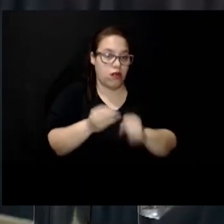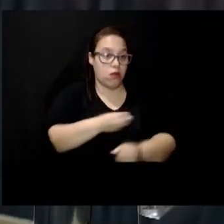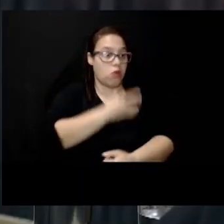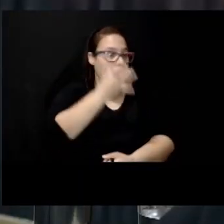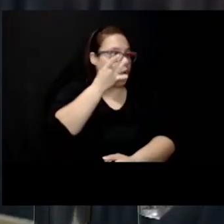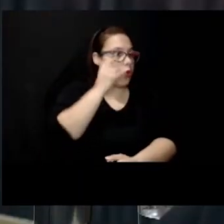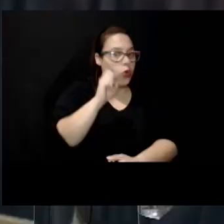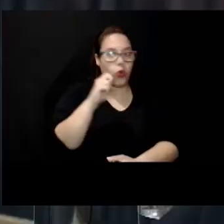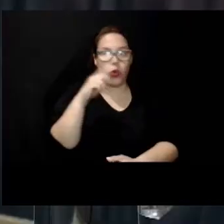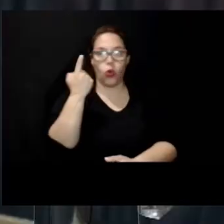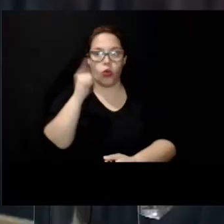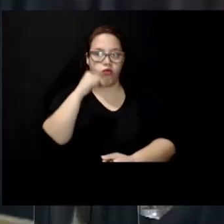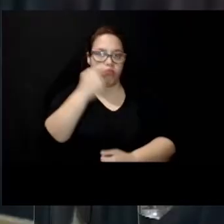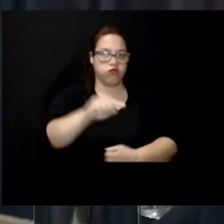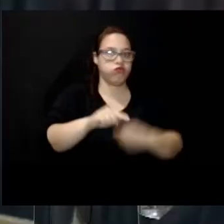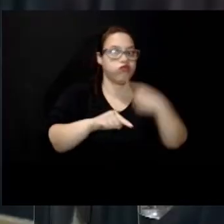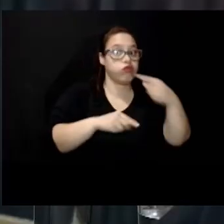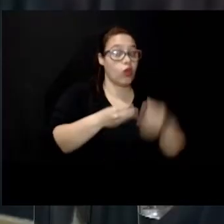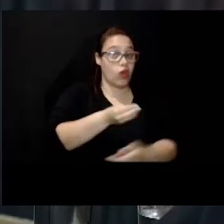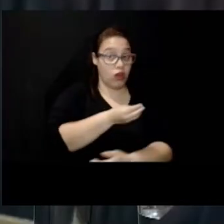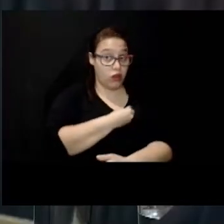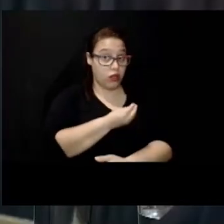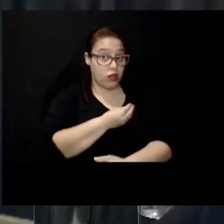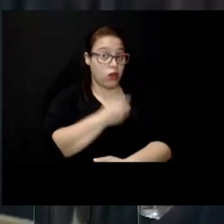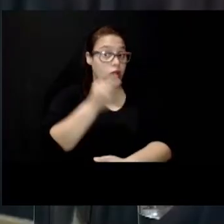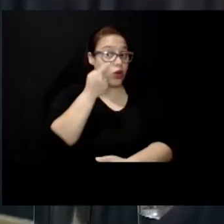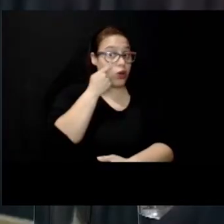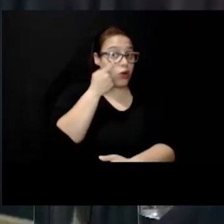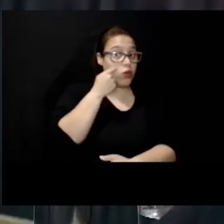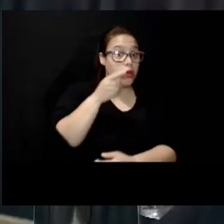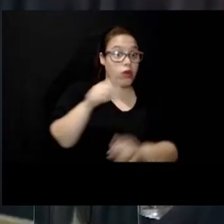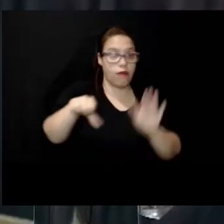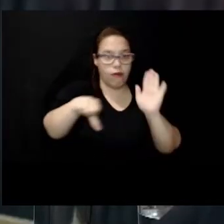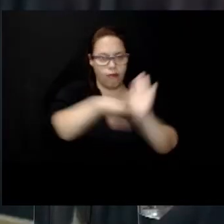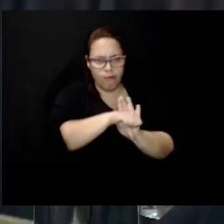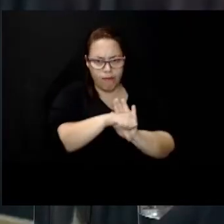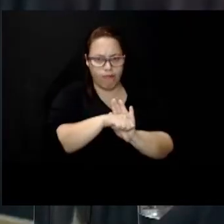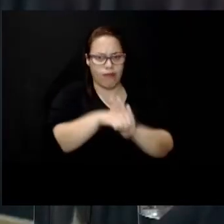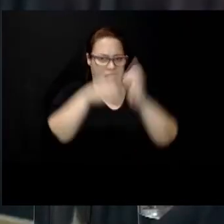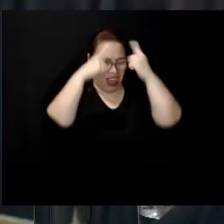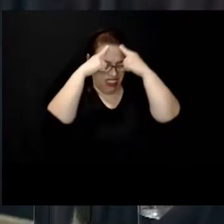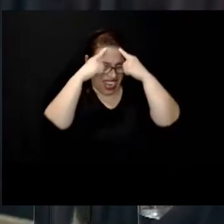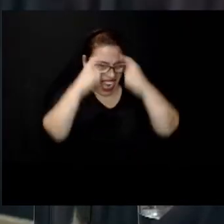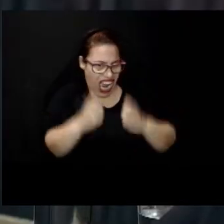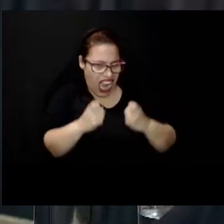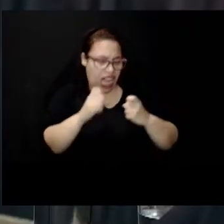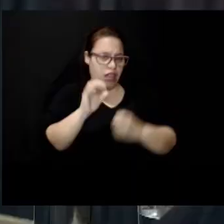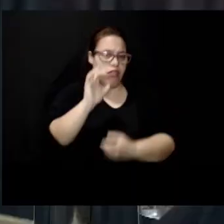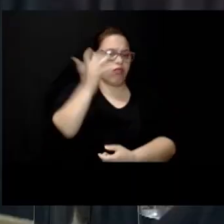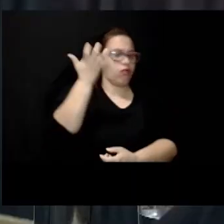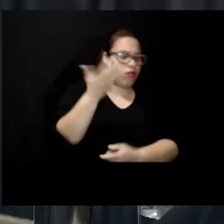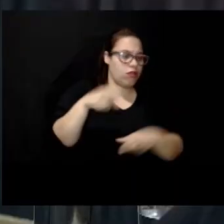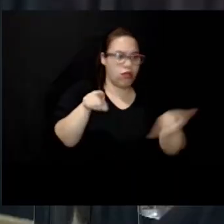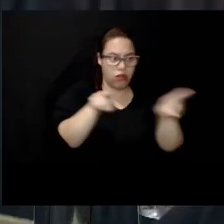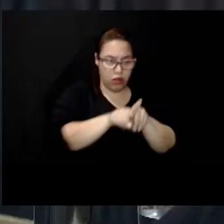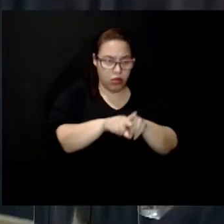outros passando por isso, então você vê um crime, você vê uma violência sendo cometida, também pode ser